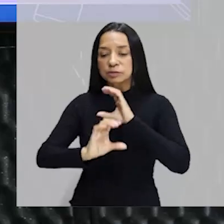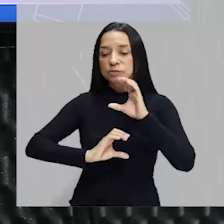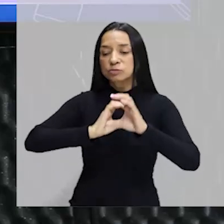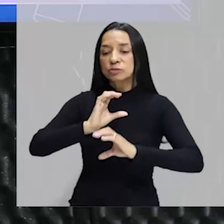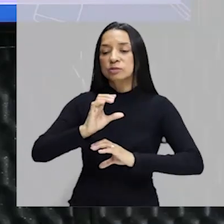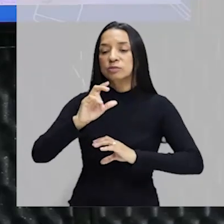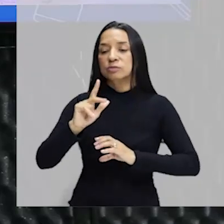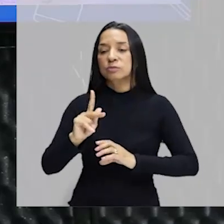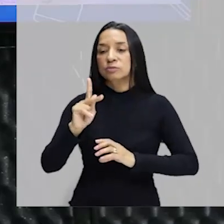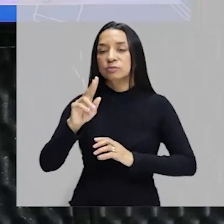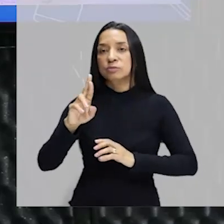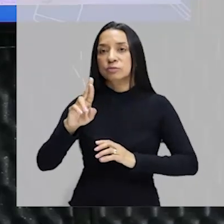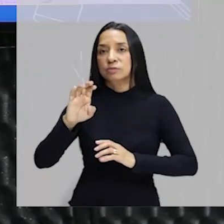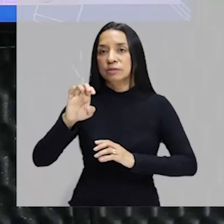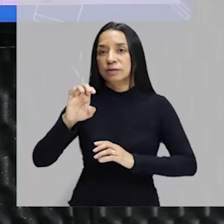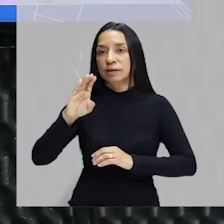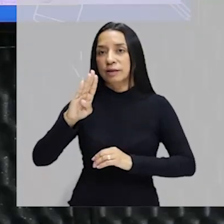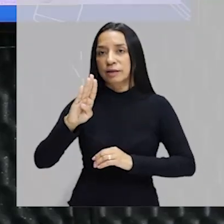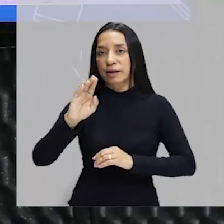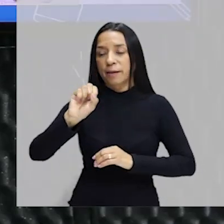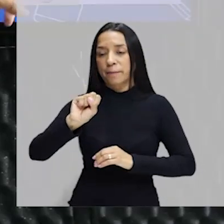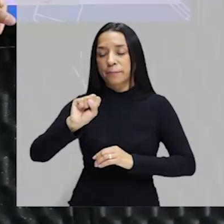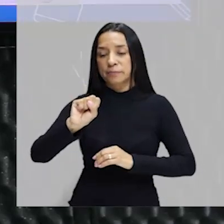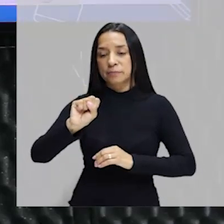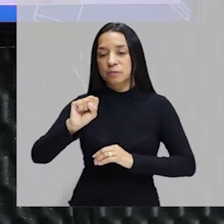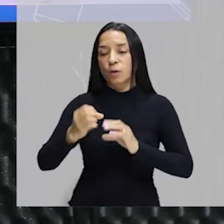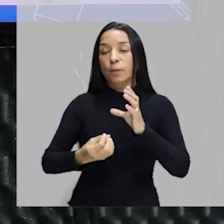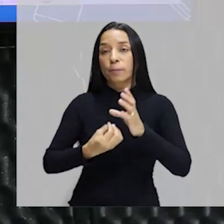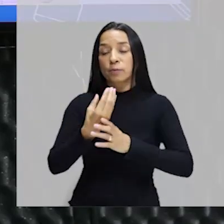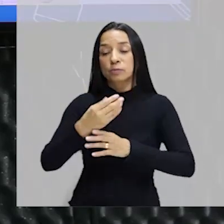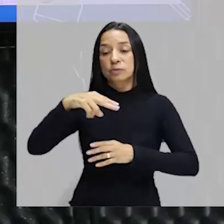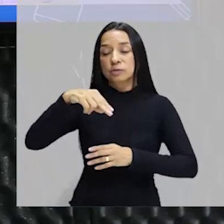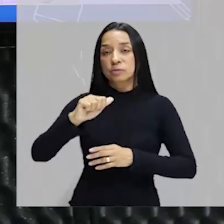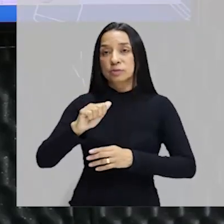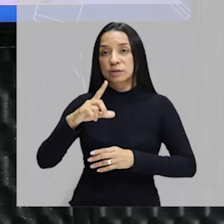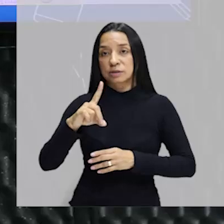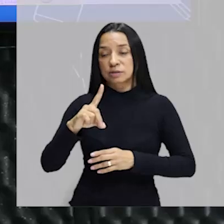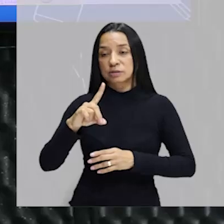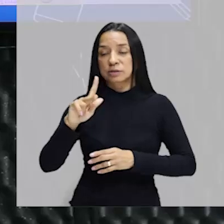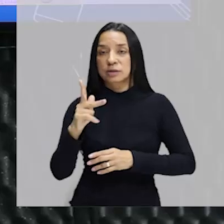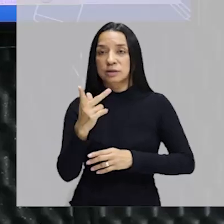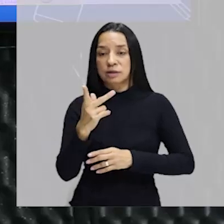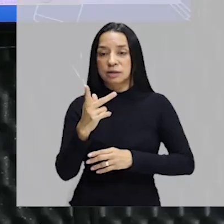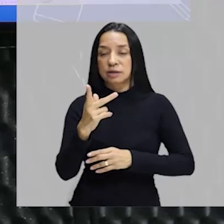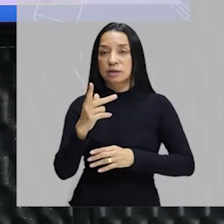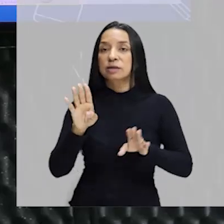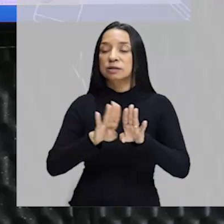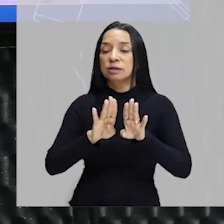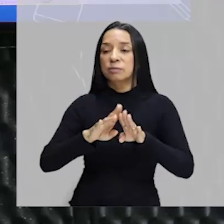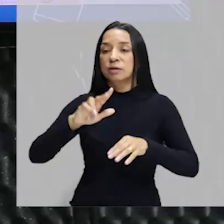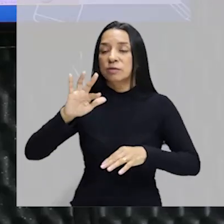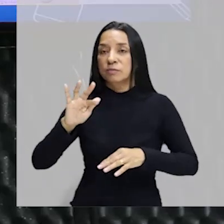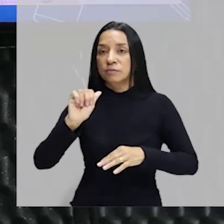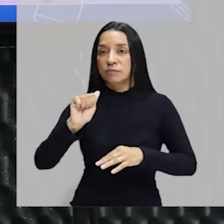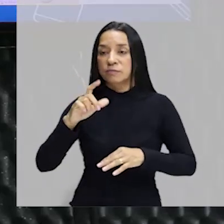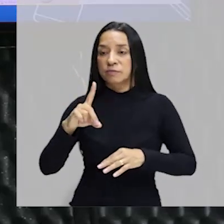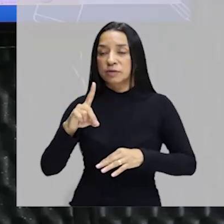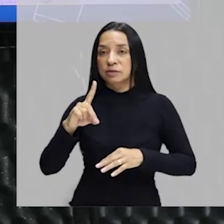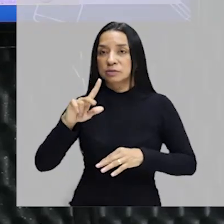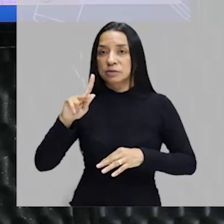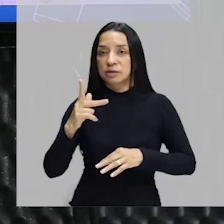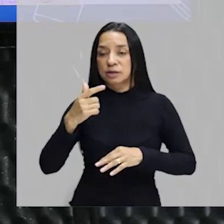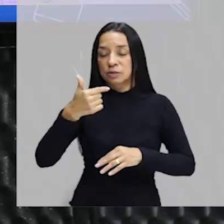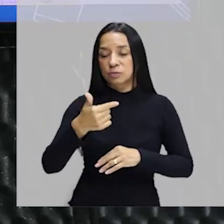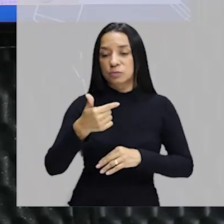Krebs, produziu o quê? Produziu esses NADH e FADH2, que são os transportadores de elétrons. Para onde que